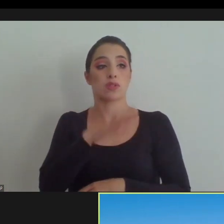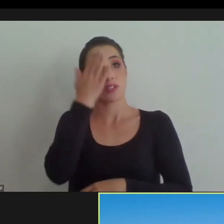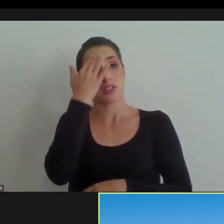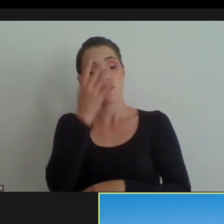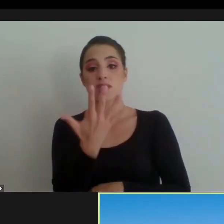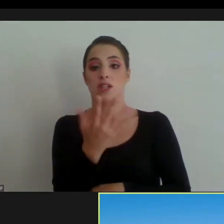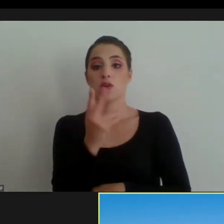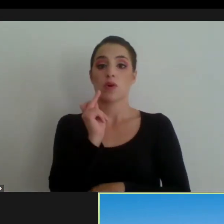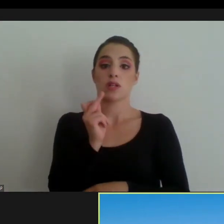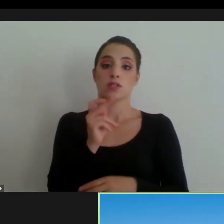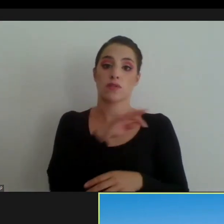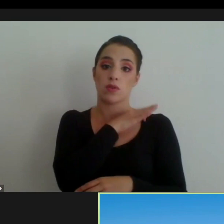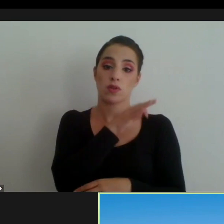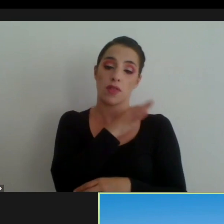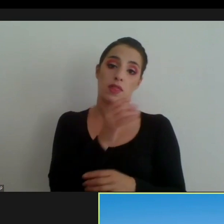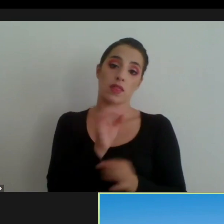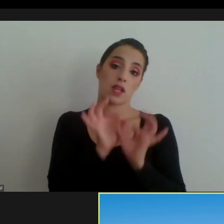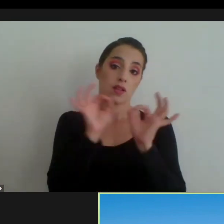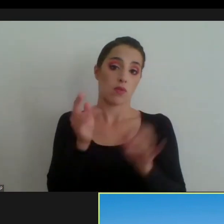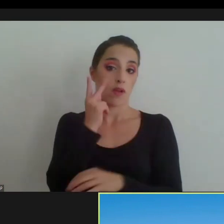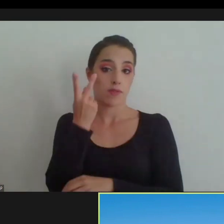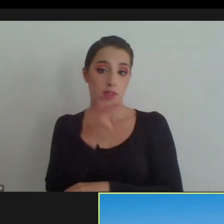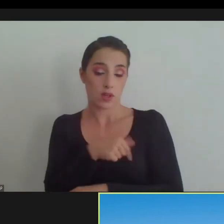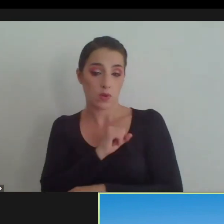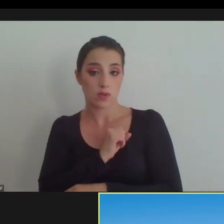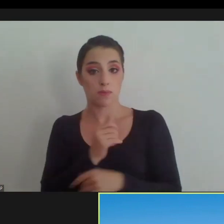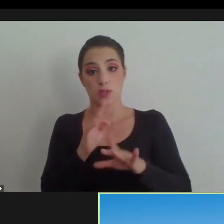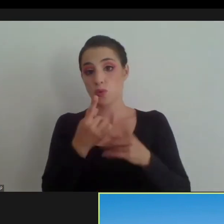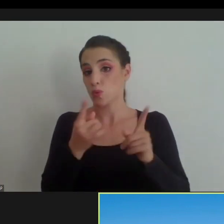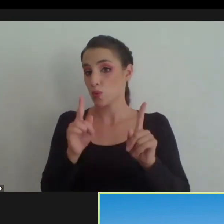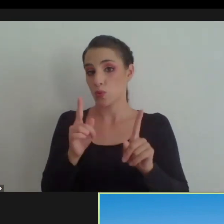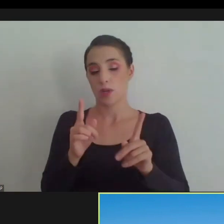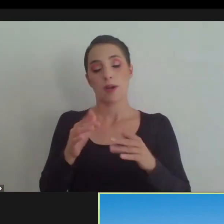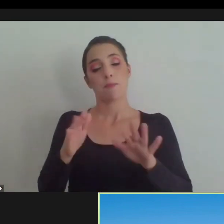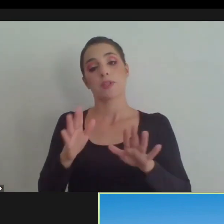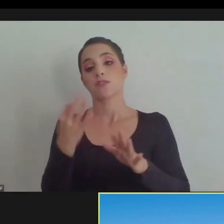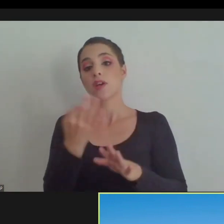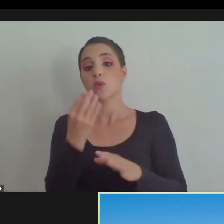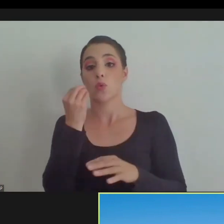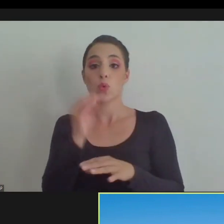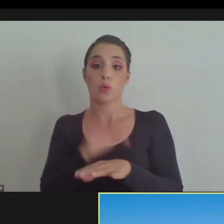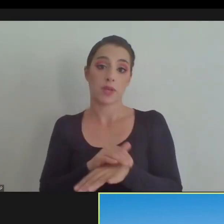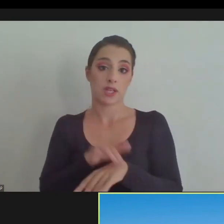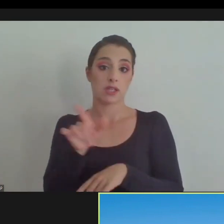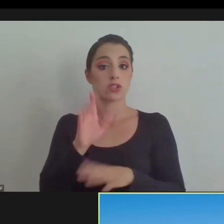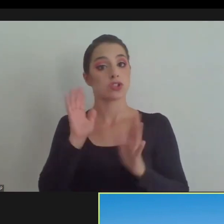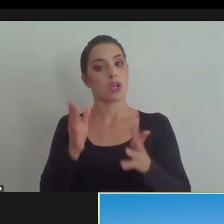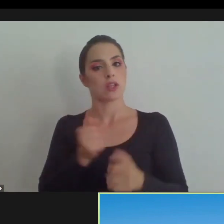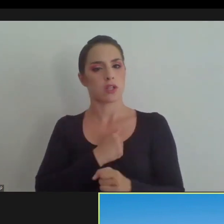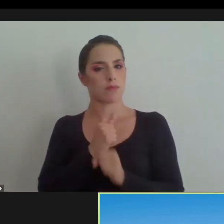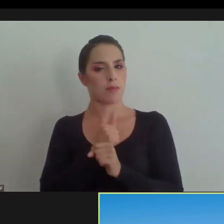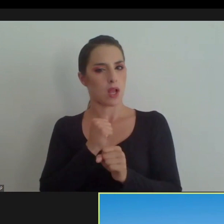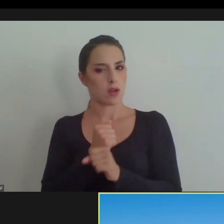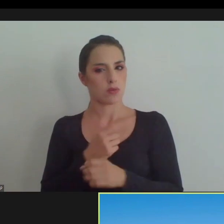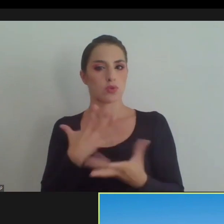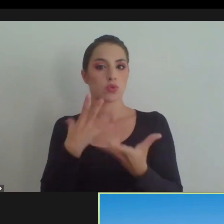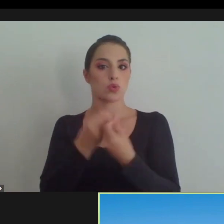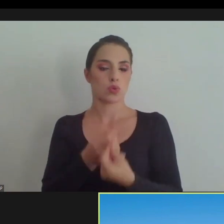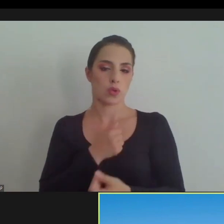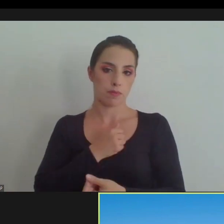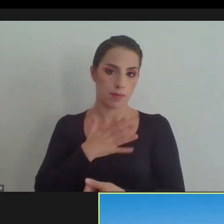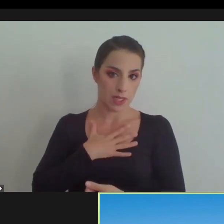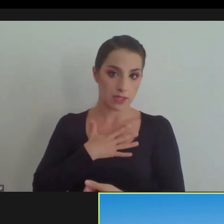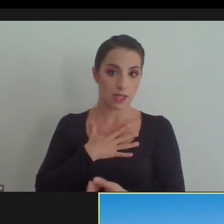através das parcerias que nós fazemos, com grande foco na sustentabilidade, que eles digam, Eu já ouvi falar disto, quando estava na Nova SPE,